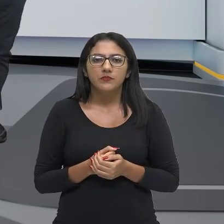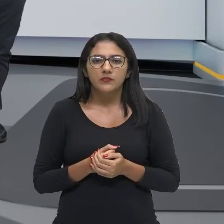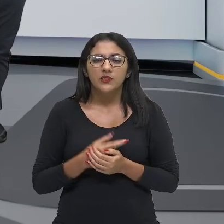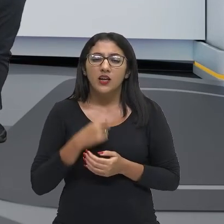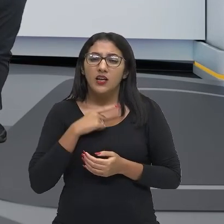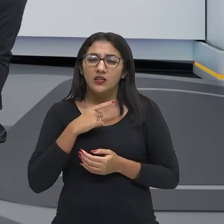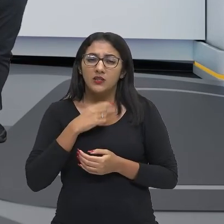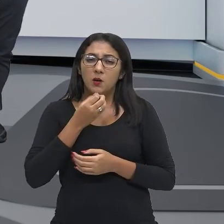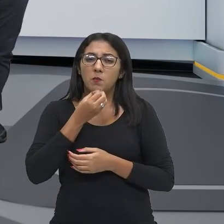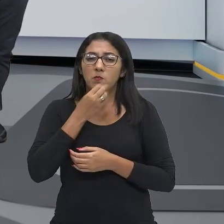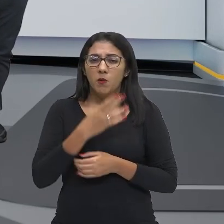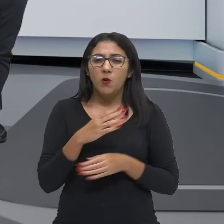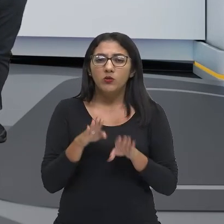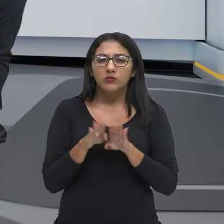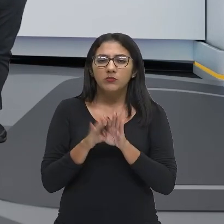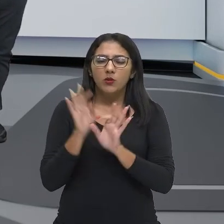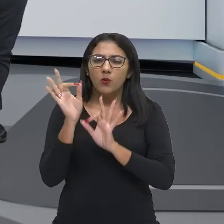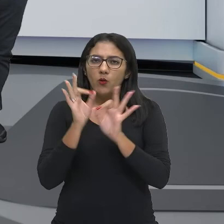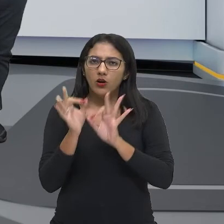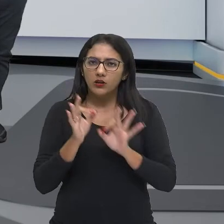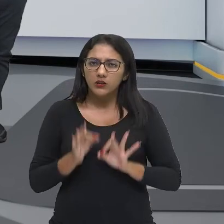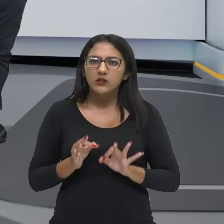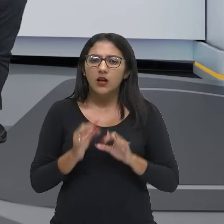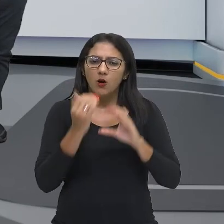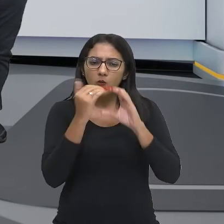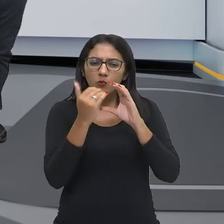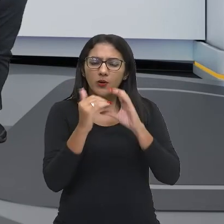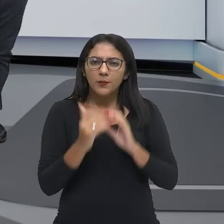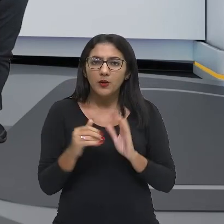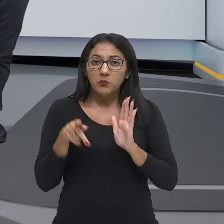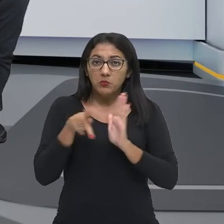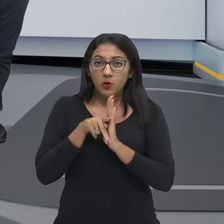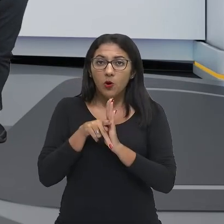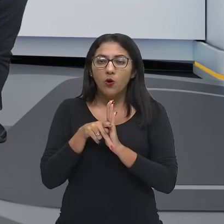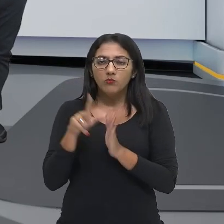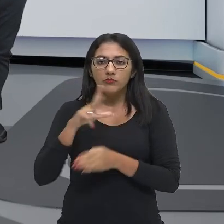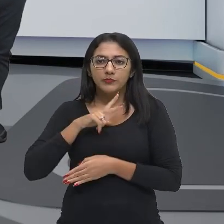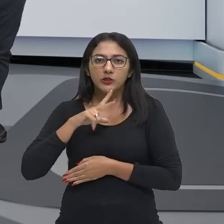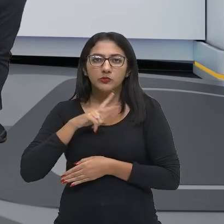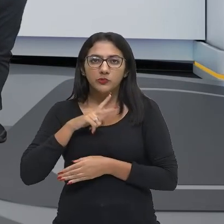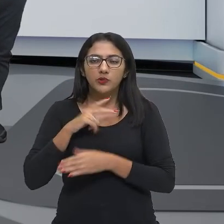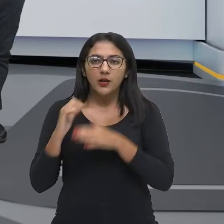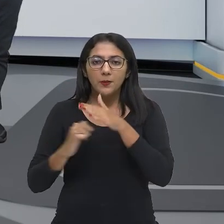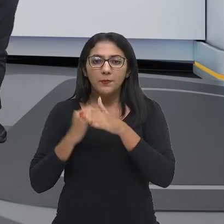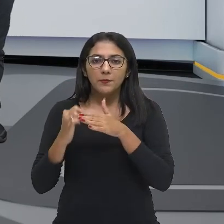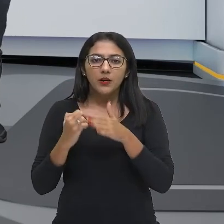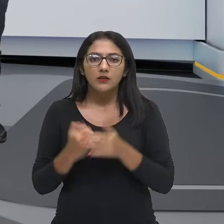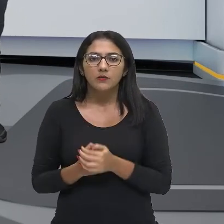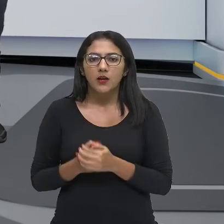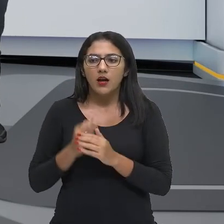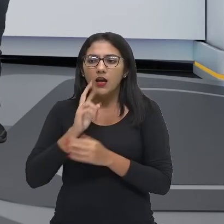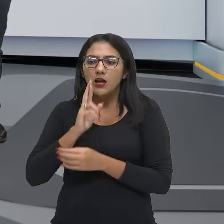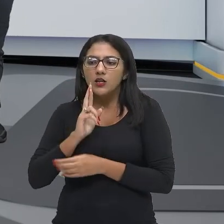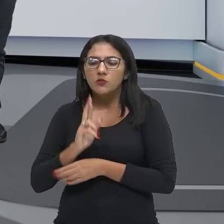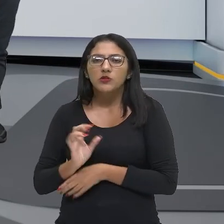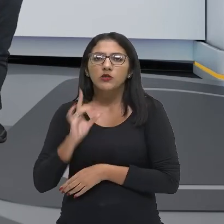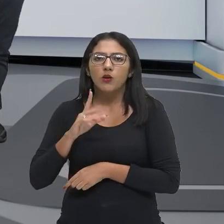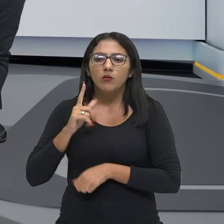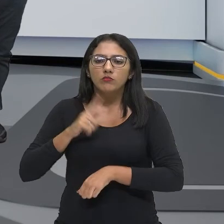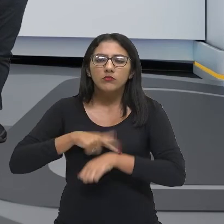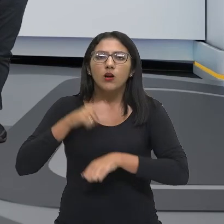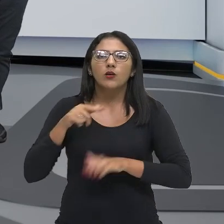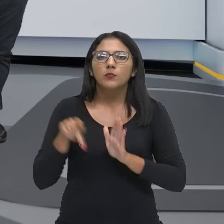seria uma boa prática programar suas contas de comunicação da empresa para responder com mensagens